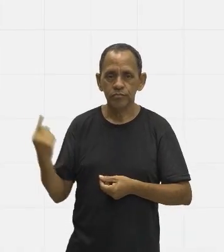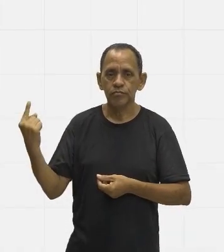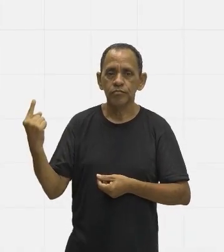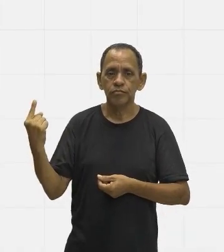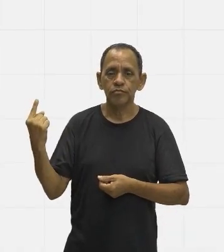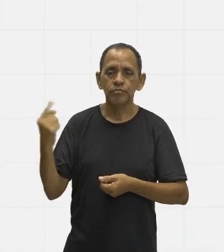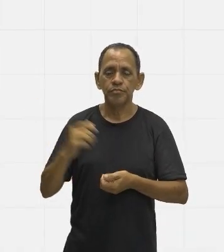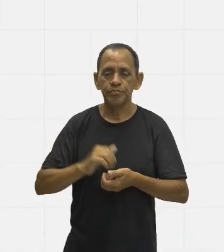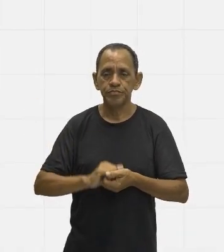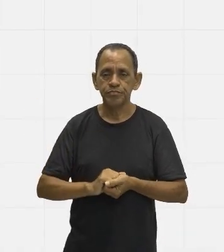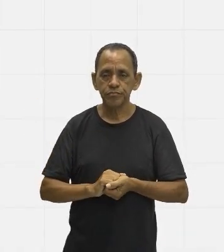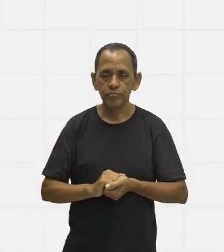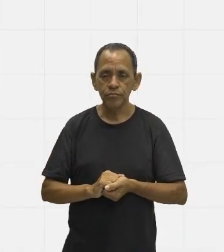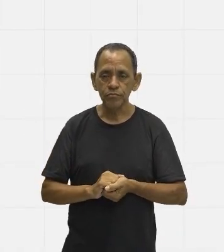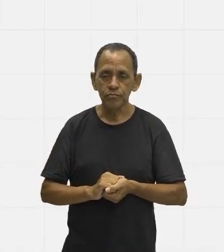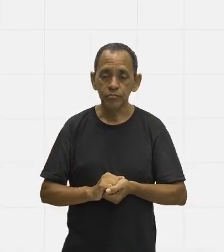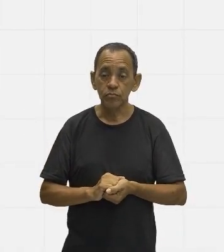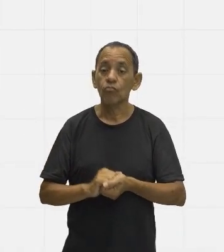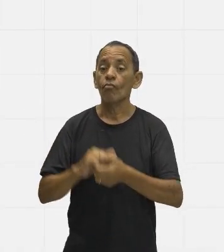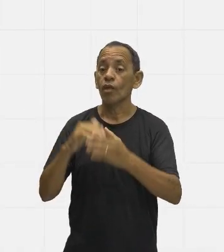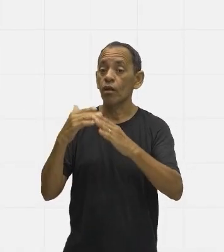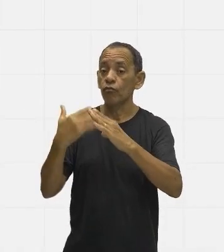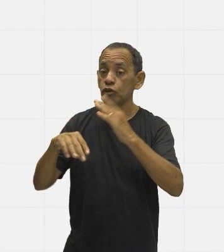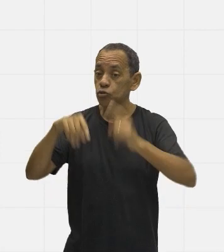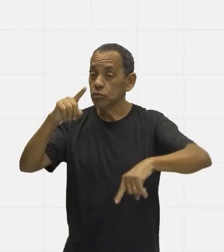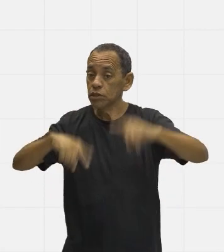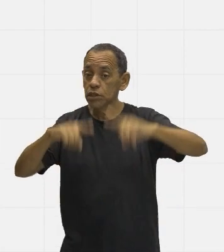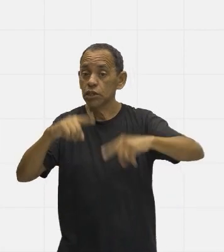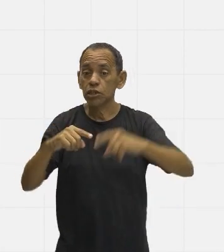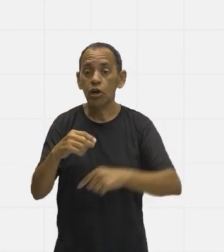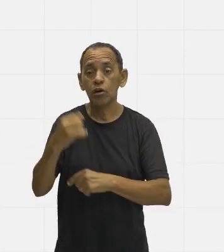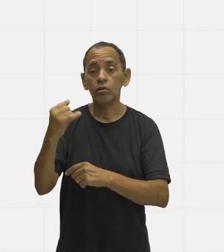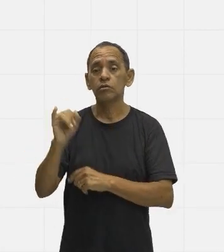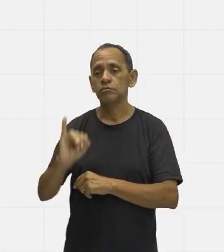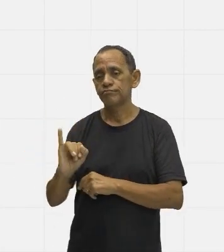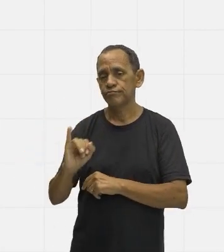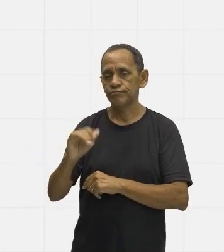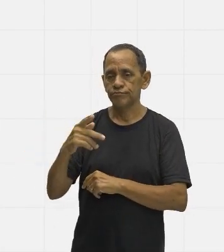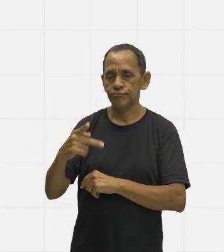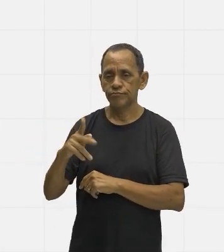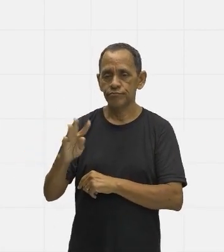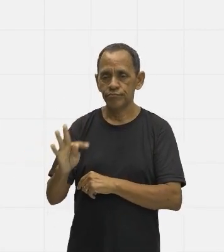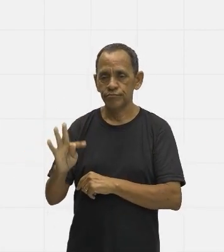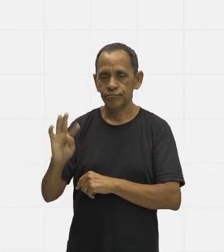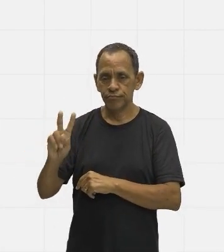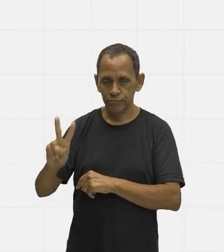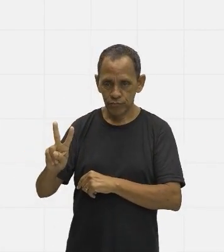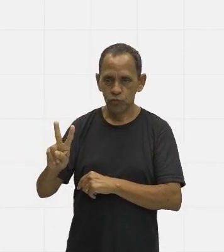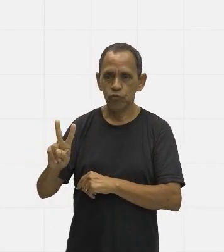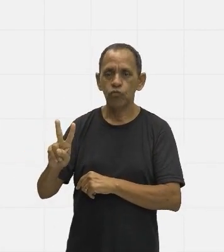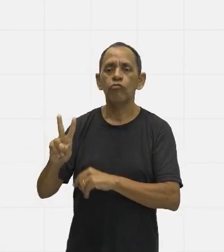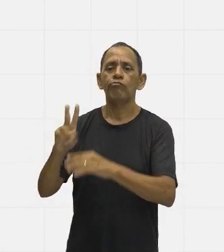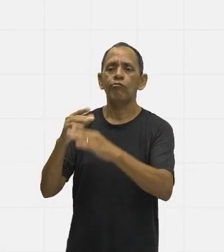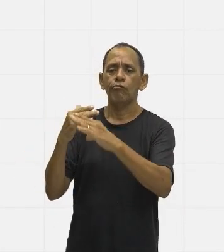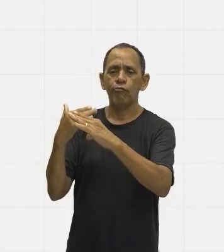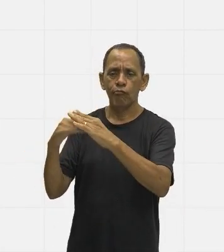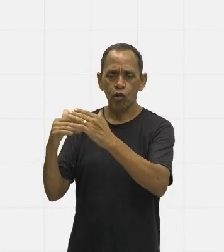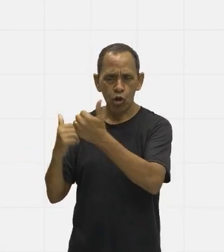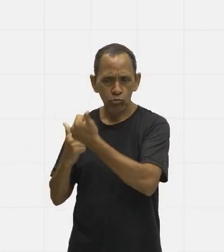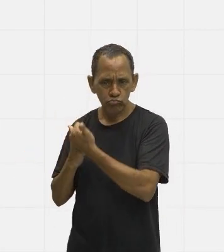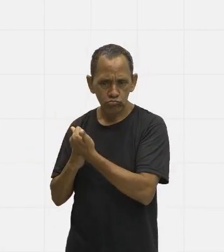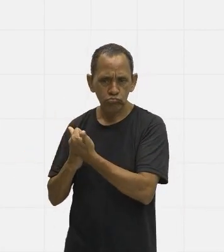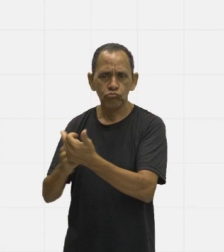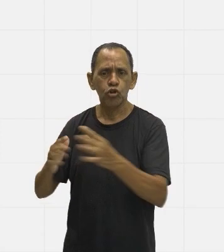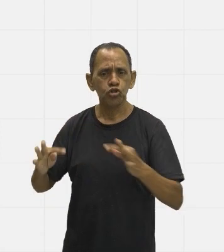Então, agora, olha, o envio por IPTV, como é que ele acontece? Ele é encaminhado pela equipe do suporte técnico